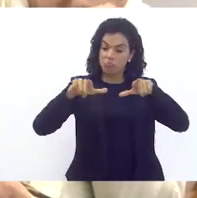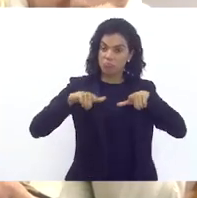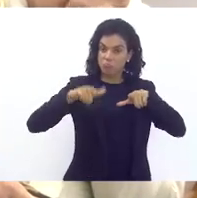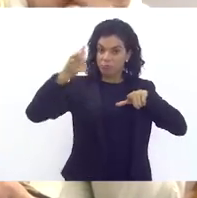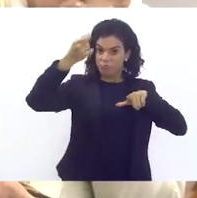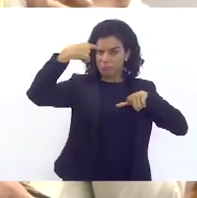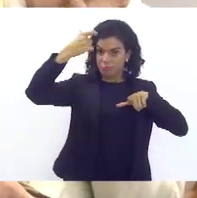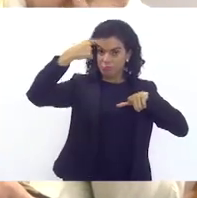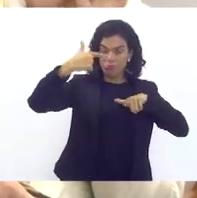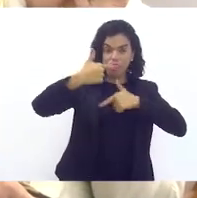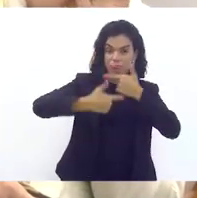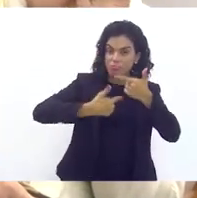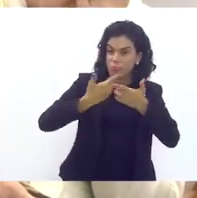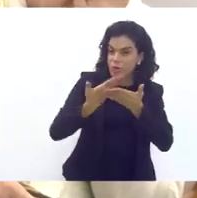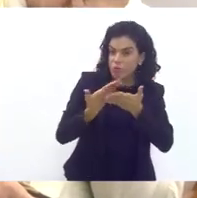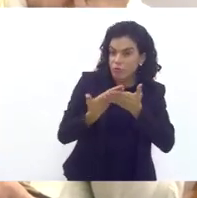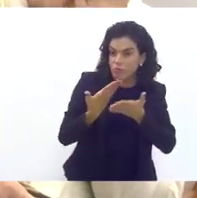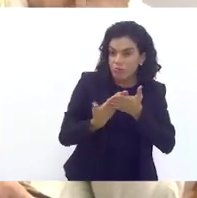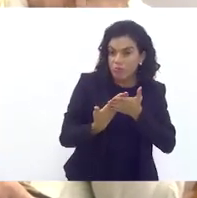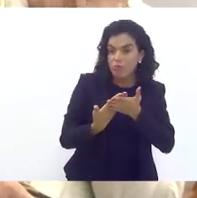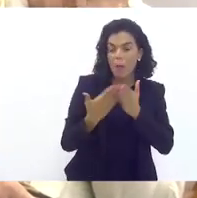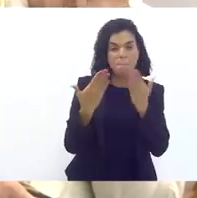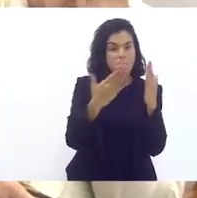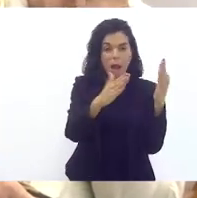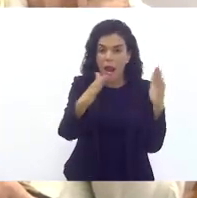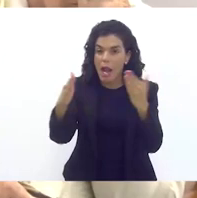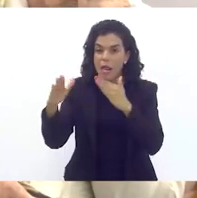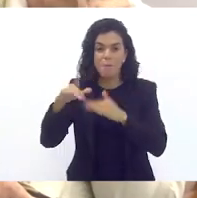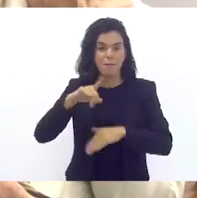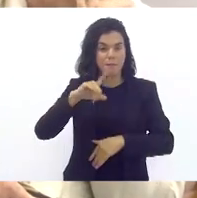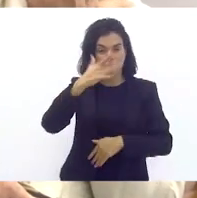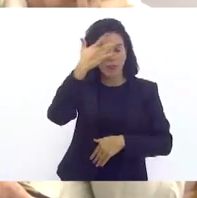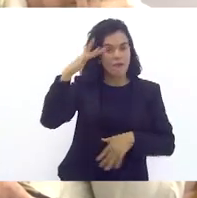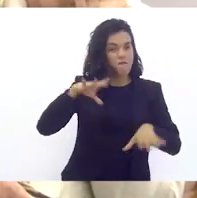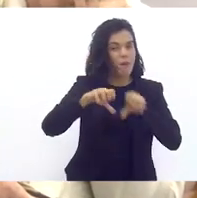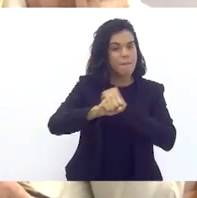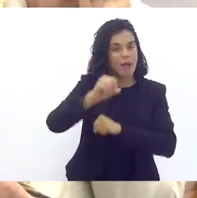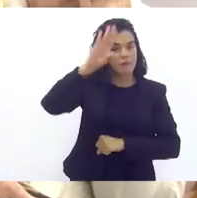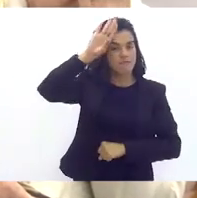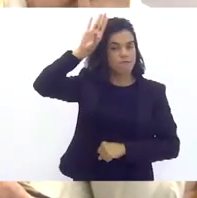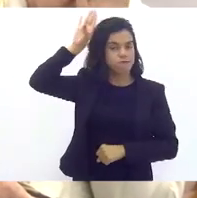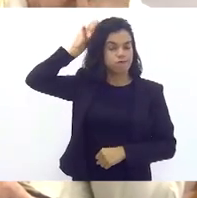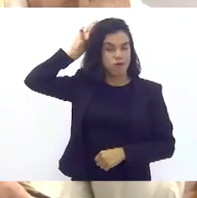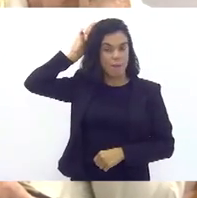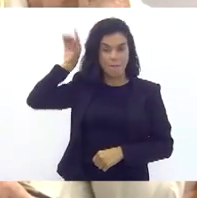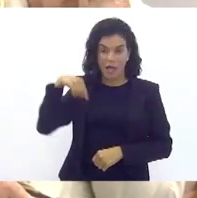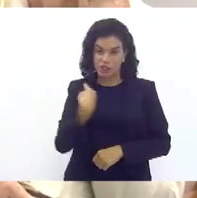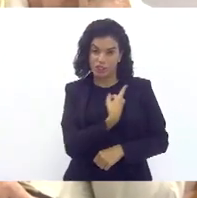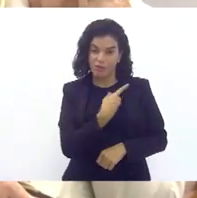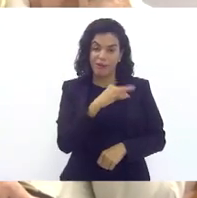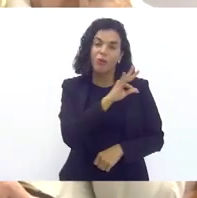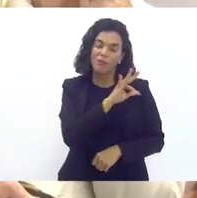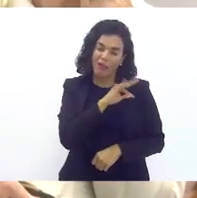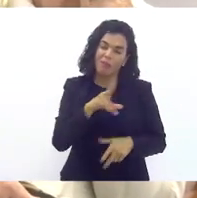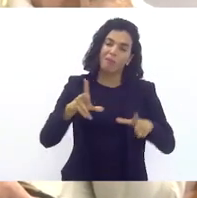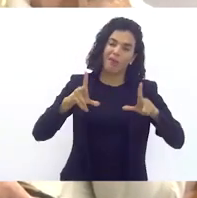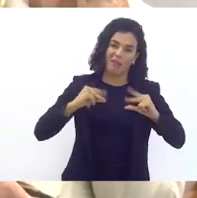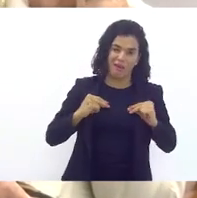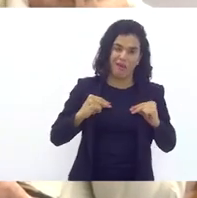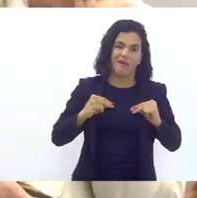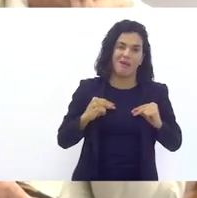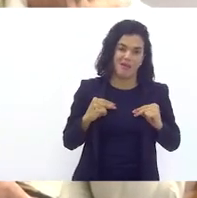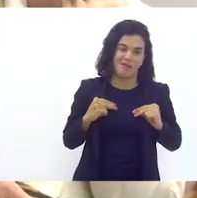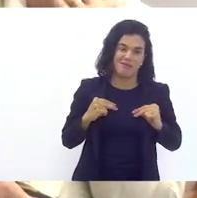bem feito. Parabéns para quem tem os diplomas, mas a gente que tem o técnico merece ser técnico